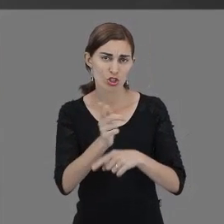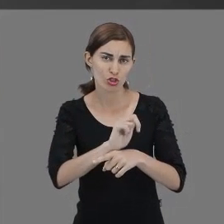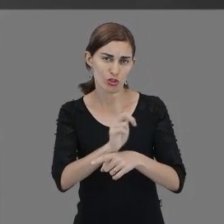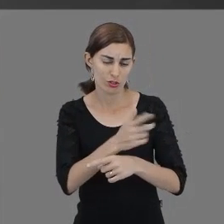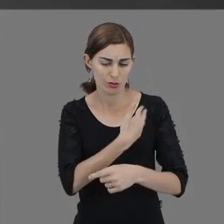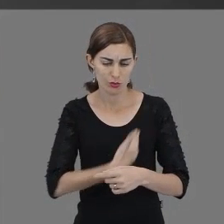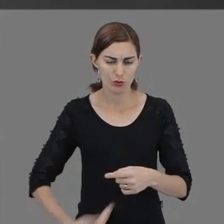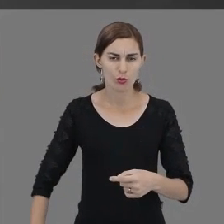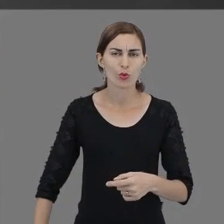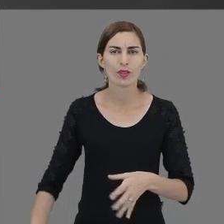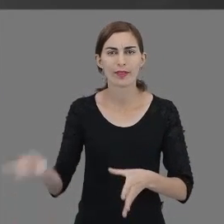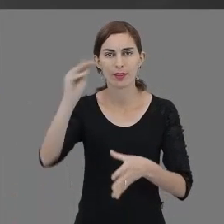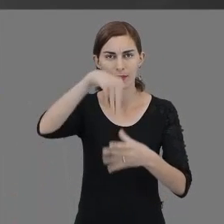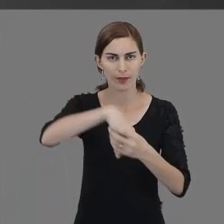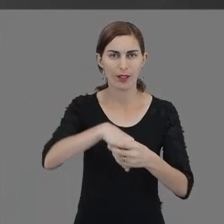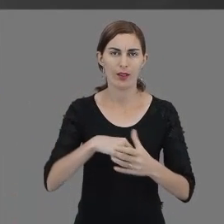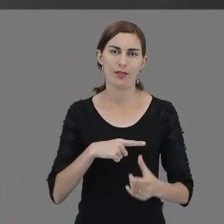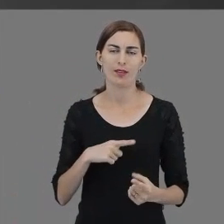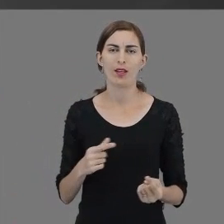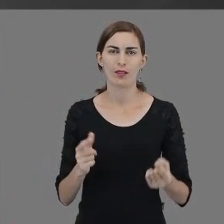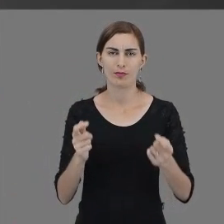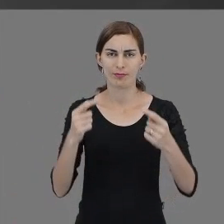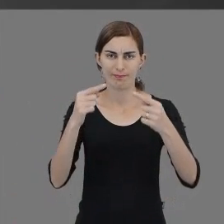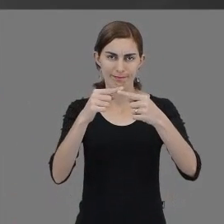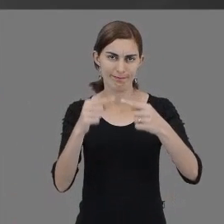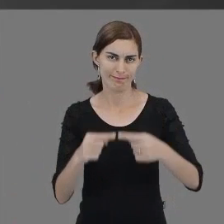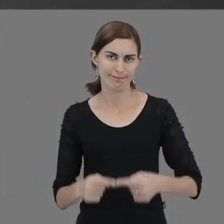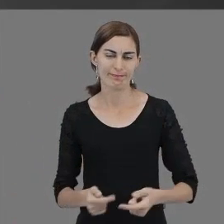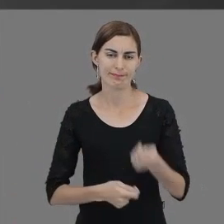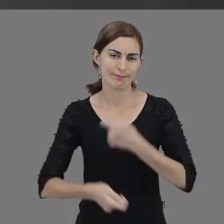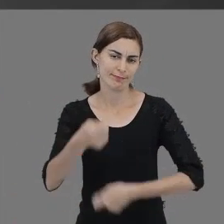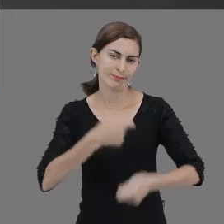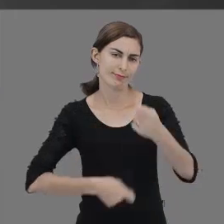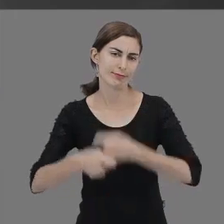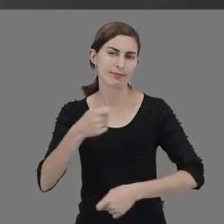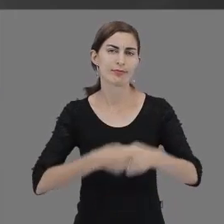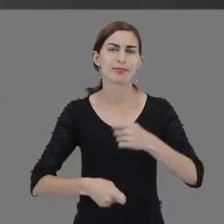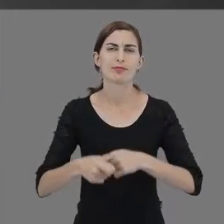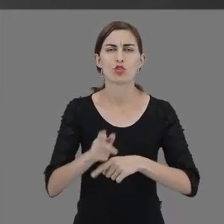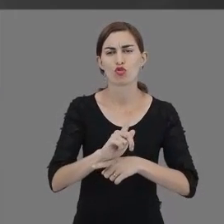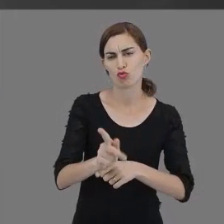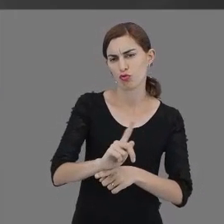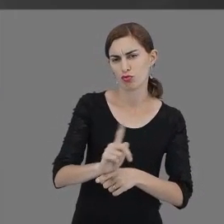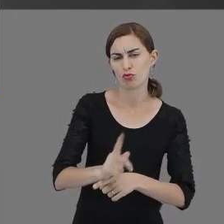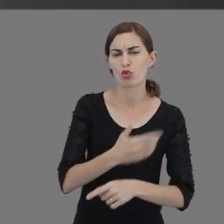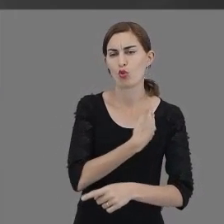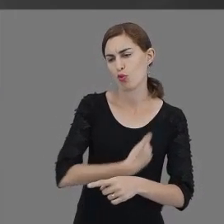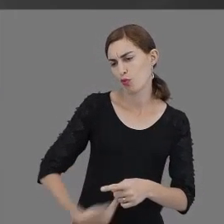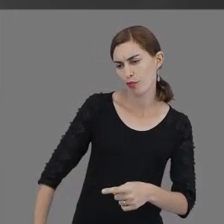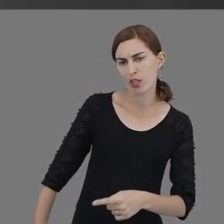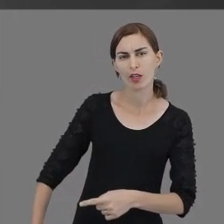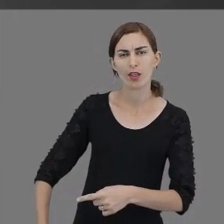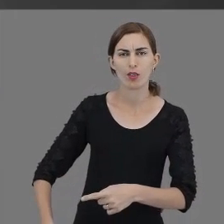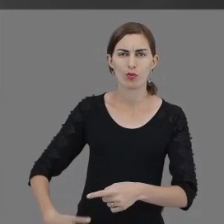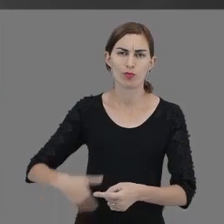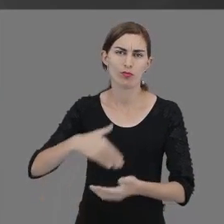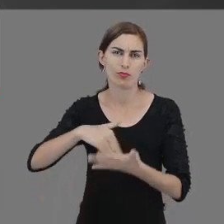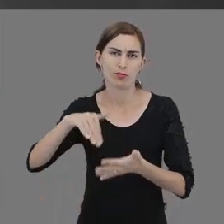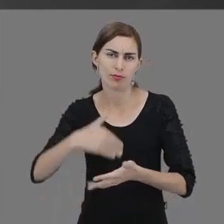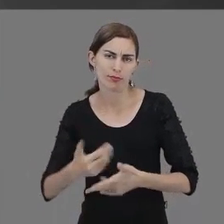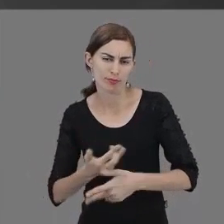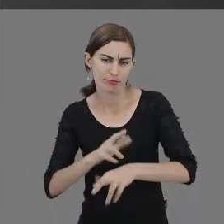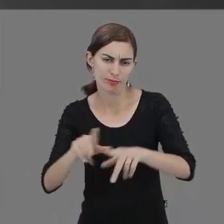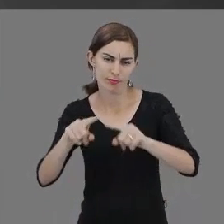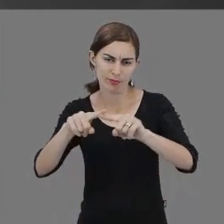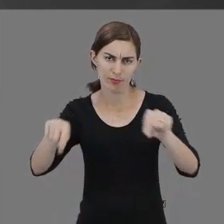vai integrar a administração pública em seu sentido prático, ou seja, no gerenciamento das instituições de governo, utilizando